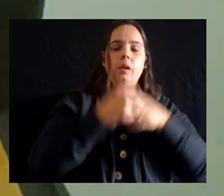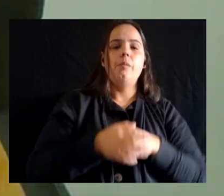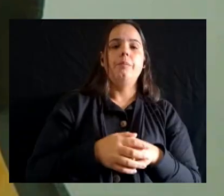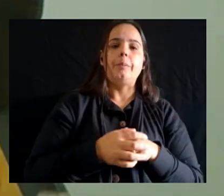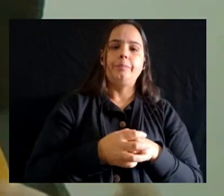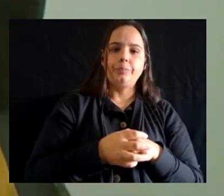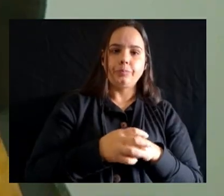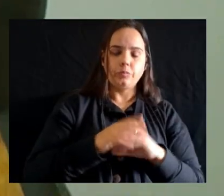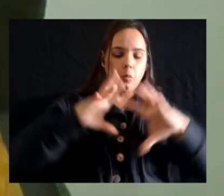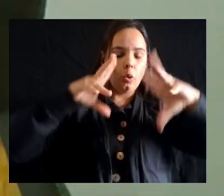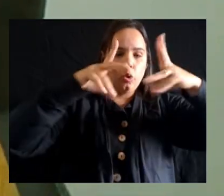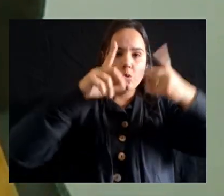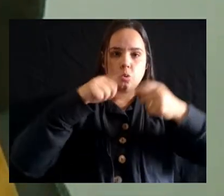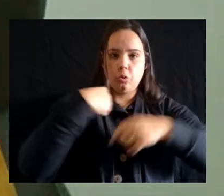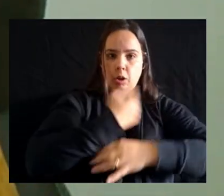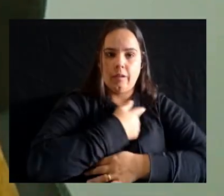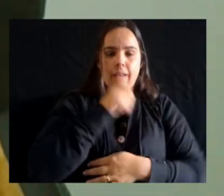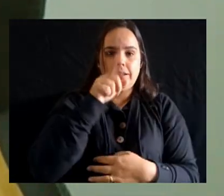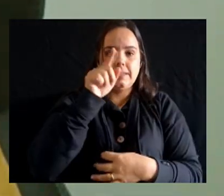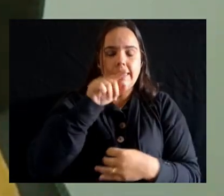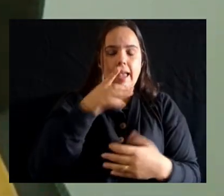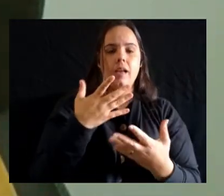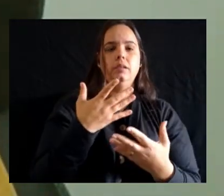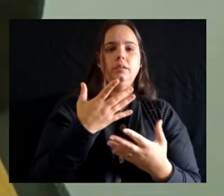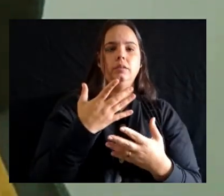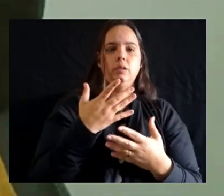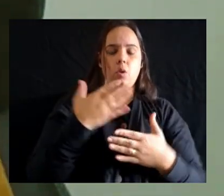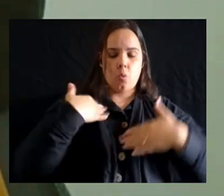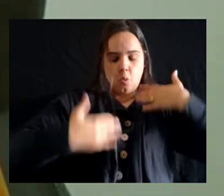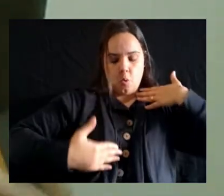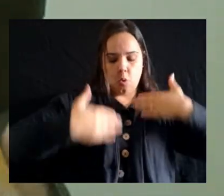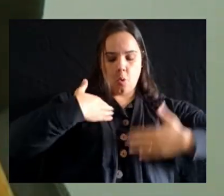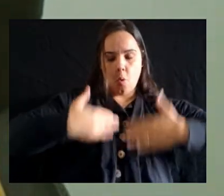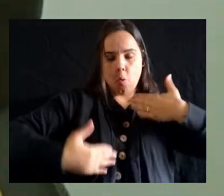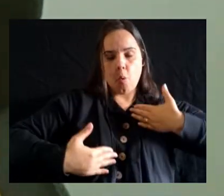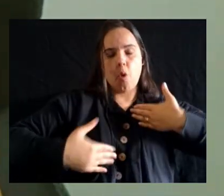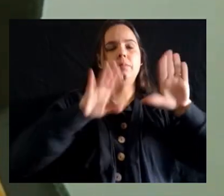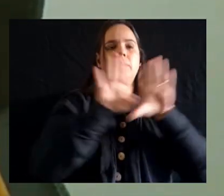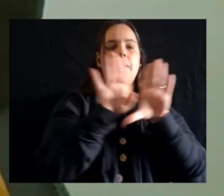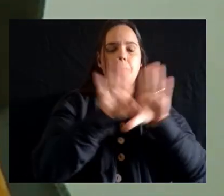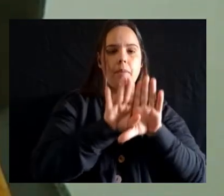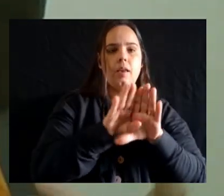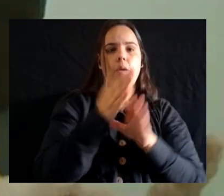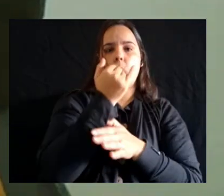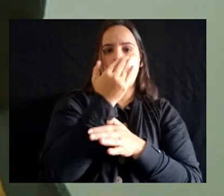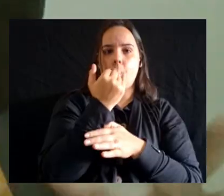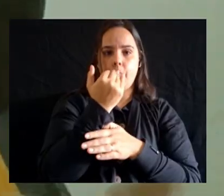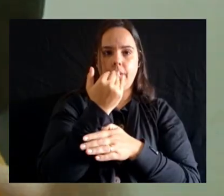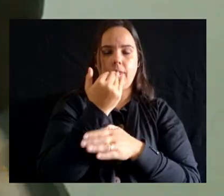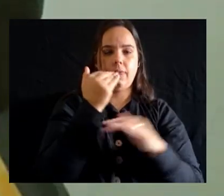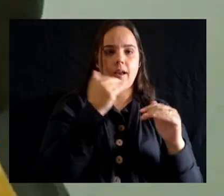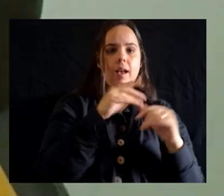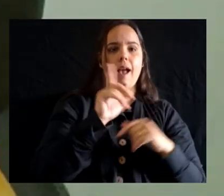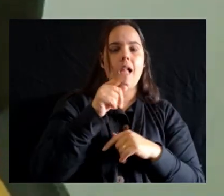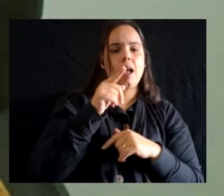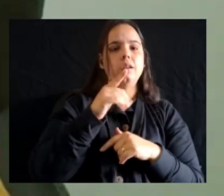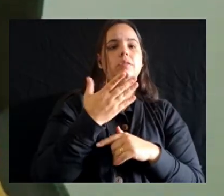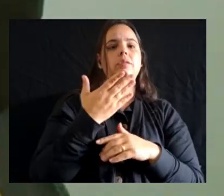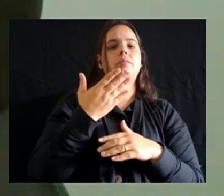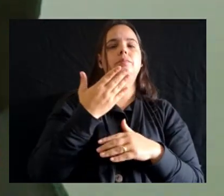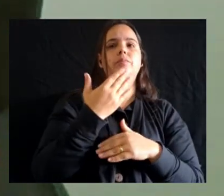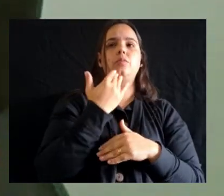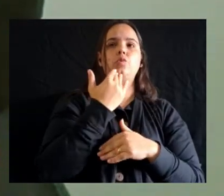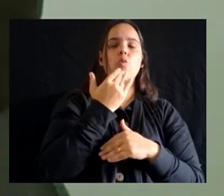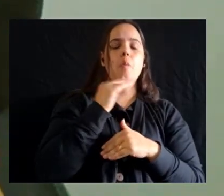a gente de relação com o corpo, com a comida, vem de uma construção de uma infância e uma